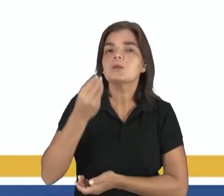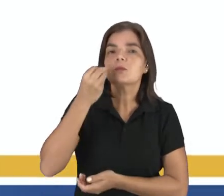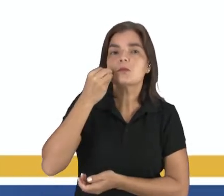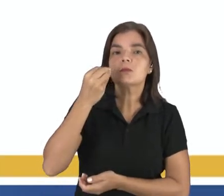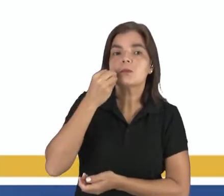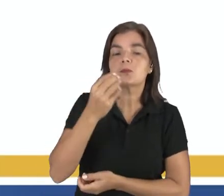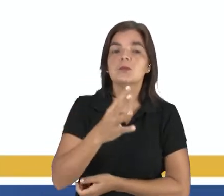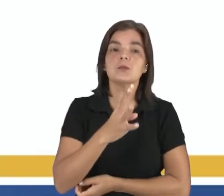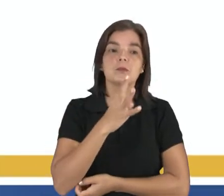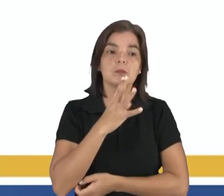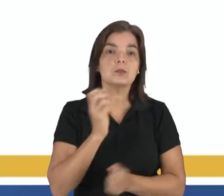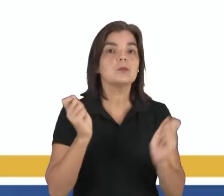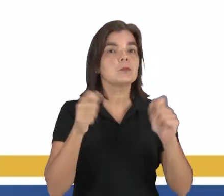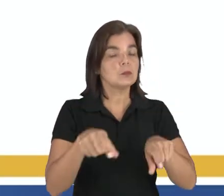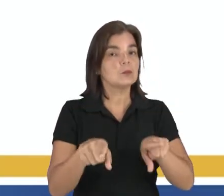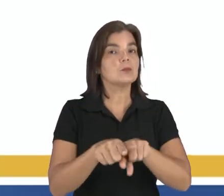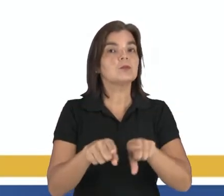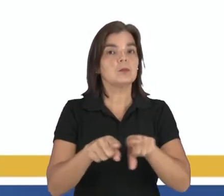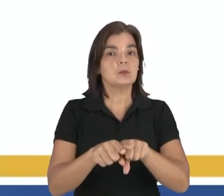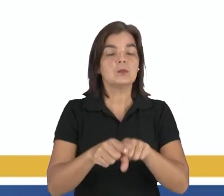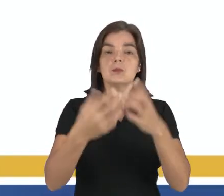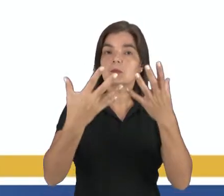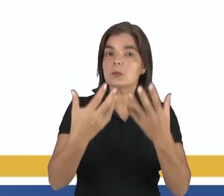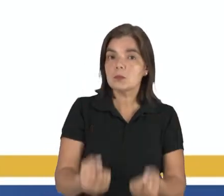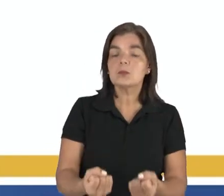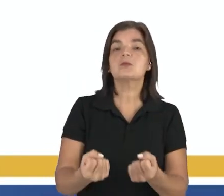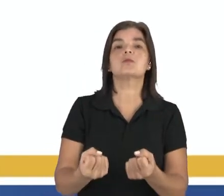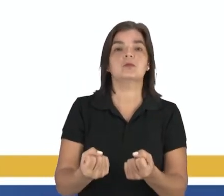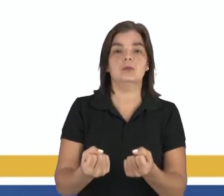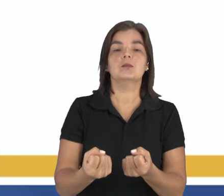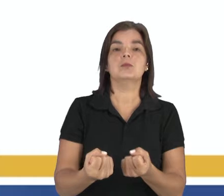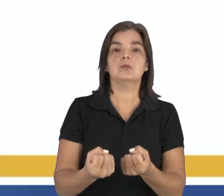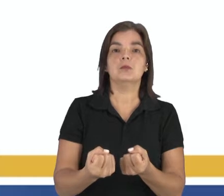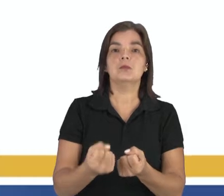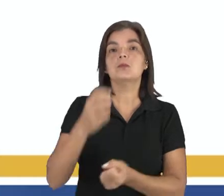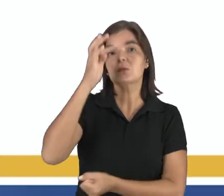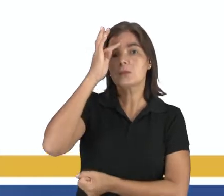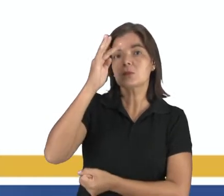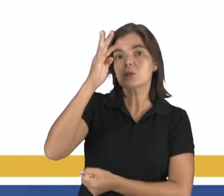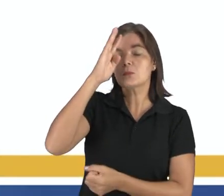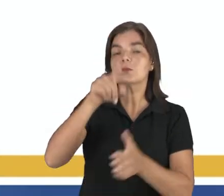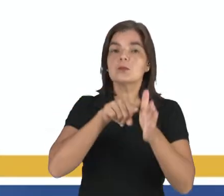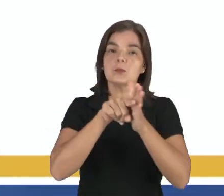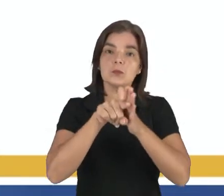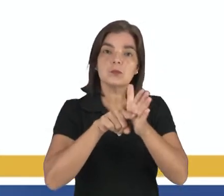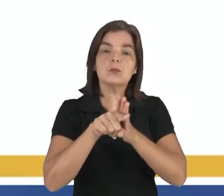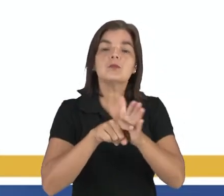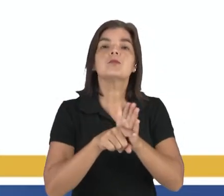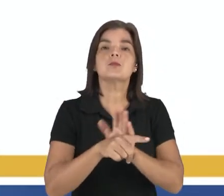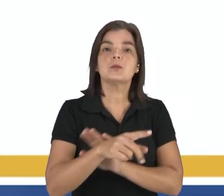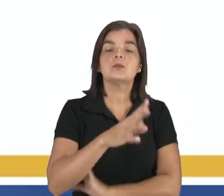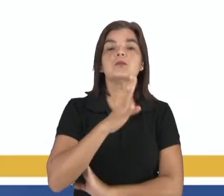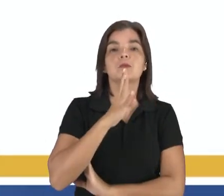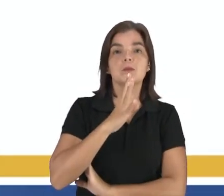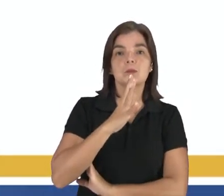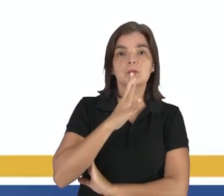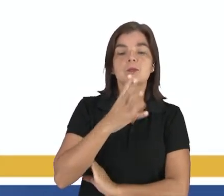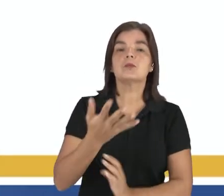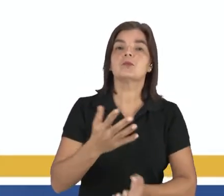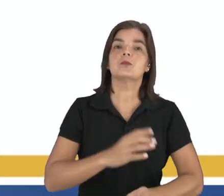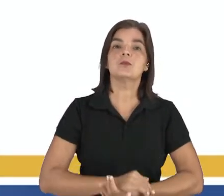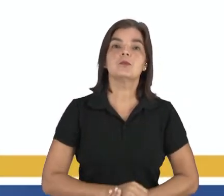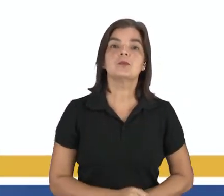Testar esse tipo de conhecimento para que seja válido, para que se torne uma teoria científica, para que se torne um conhecimento